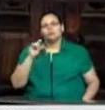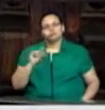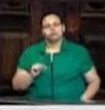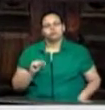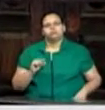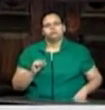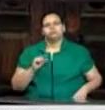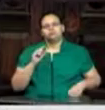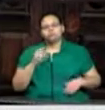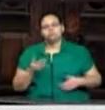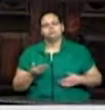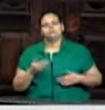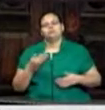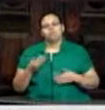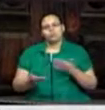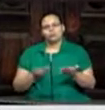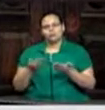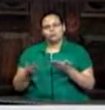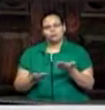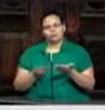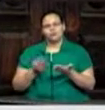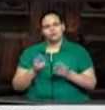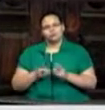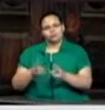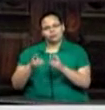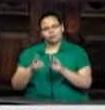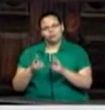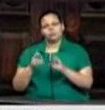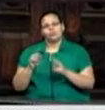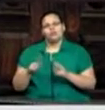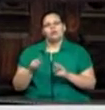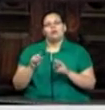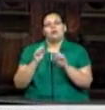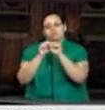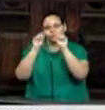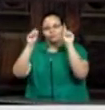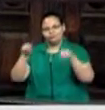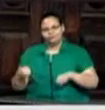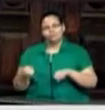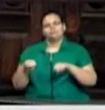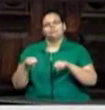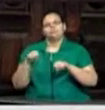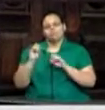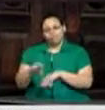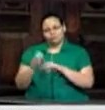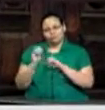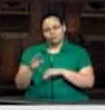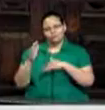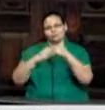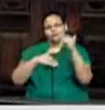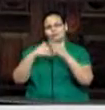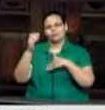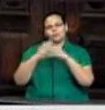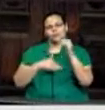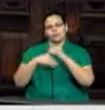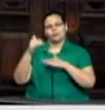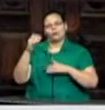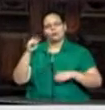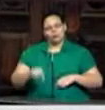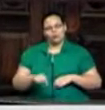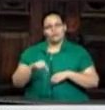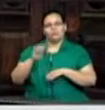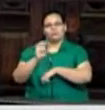de condições para o funcionamento do nosso sistema de educação profissional aqui no Estado do Rio de